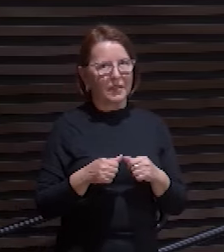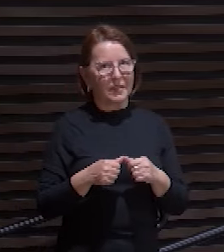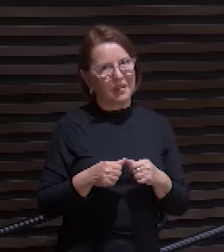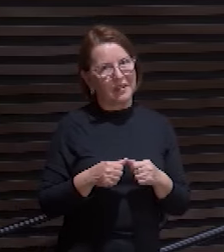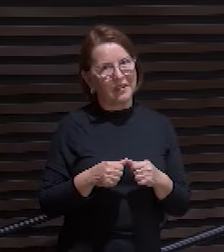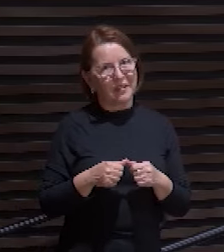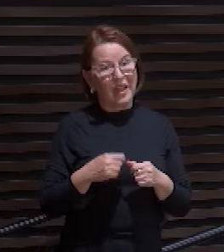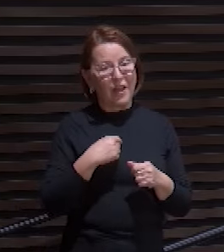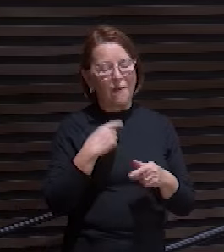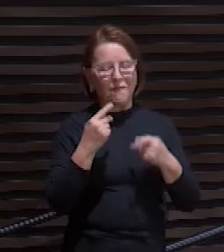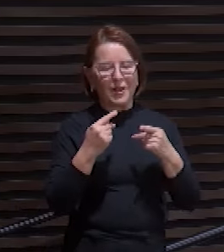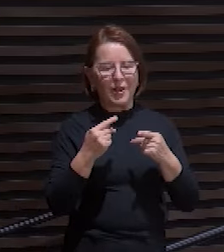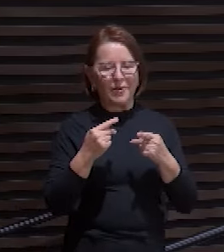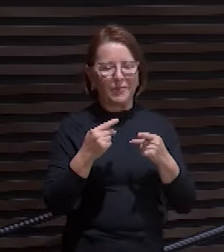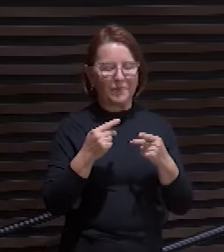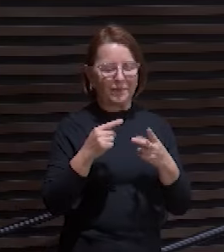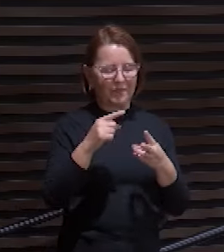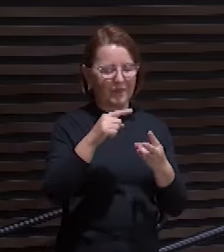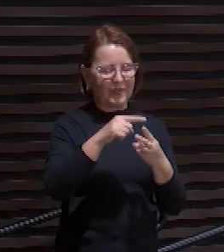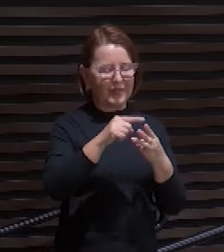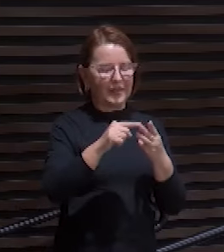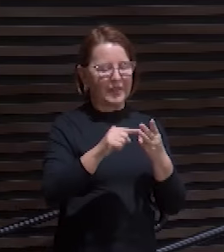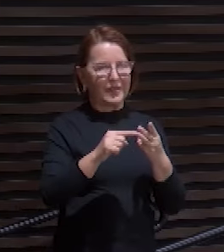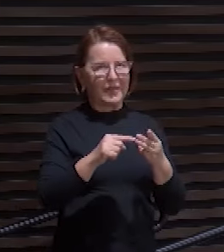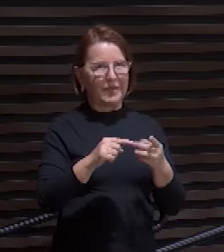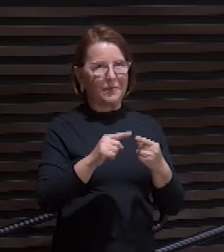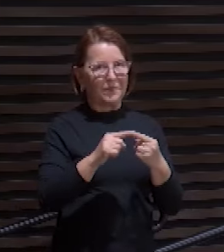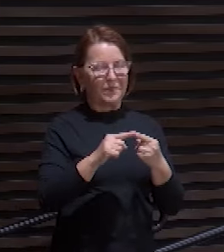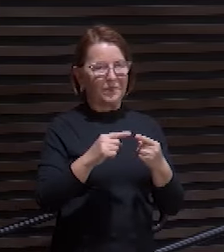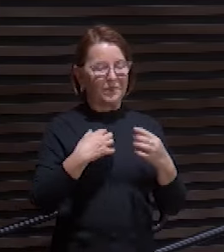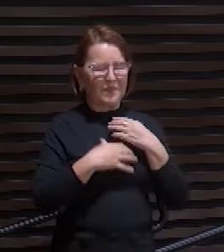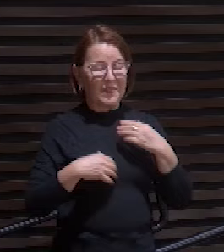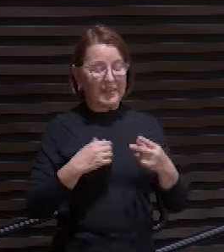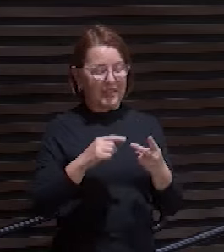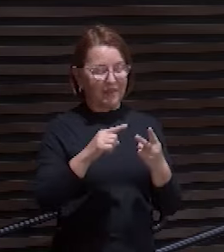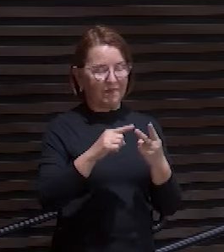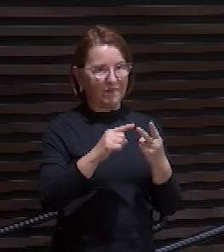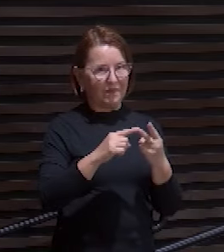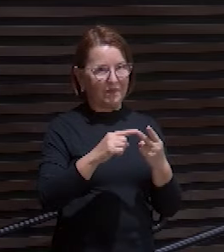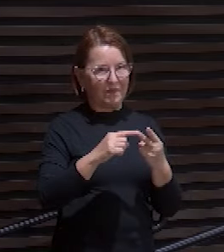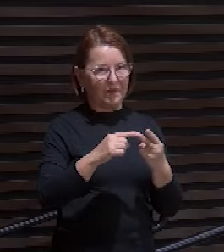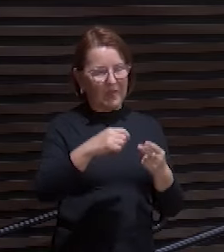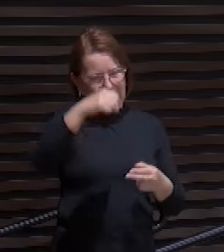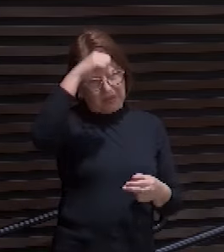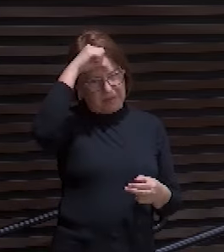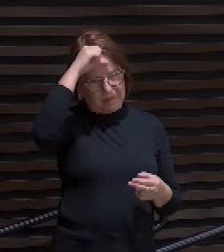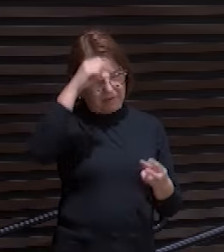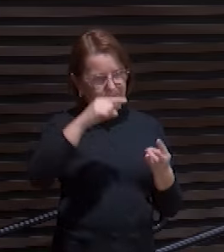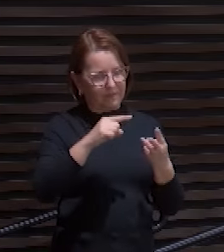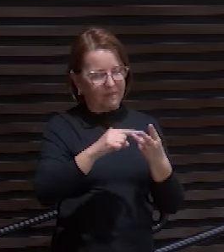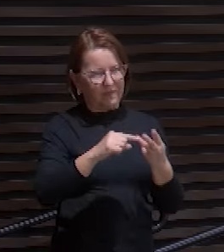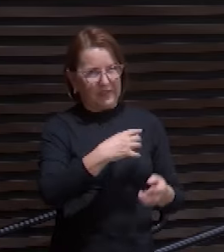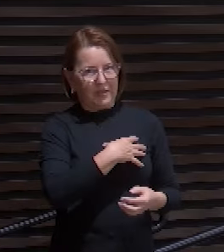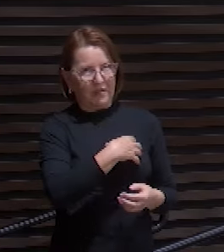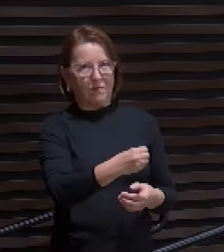degraus: ansiedade, depressão e suicídio.